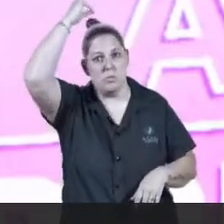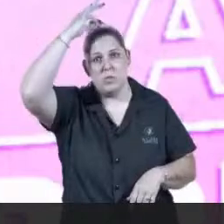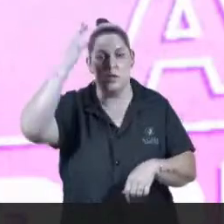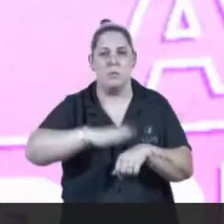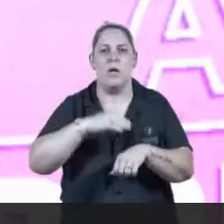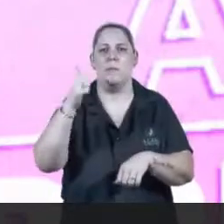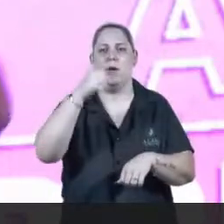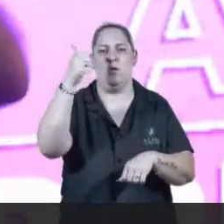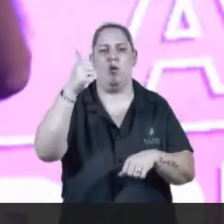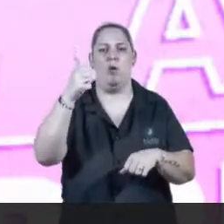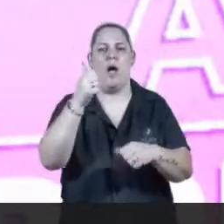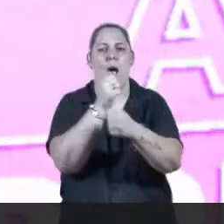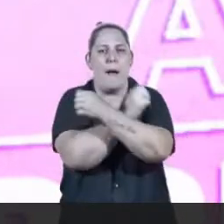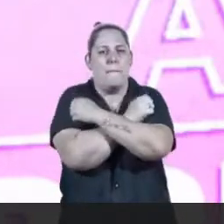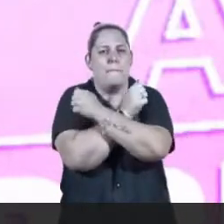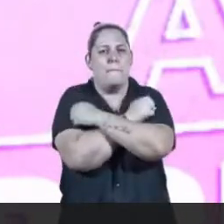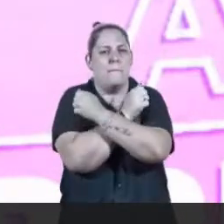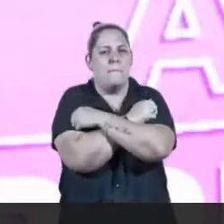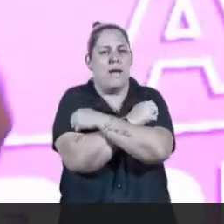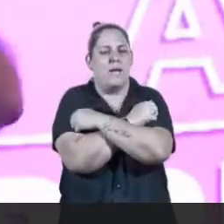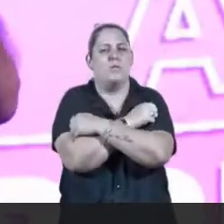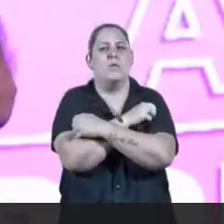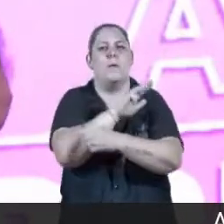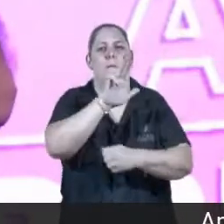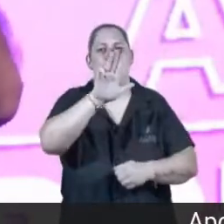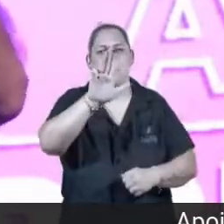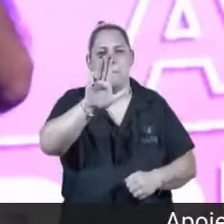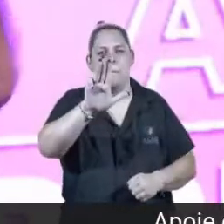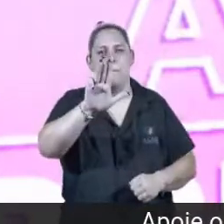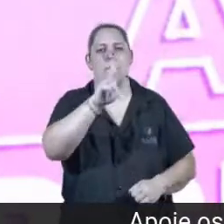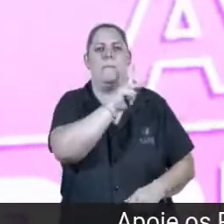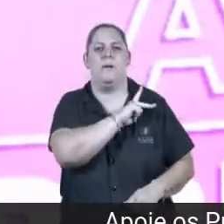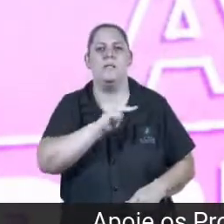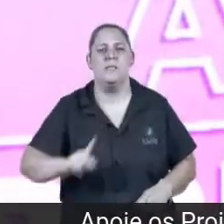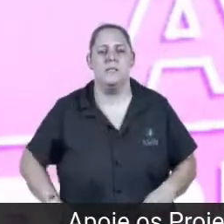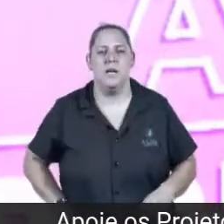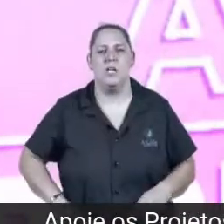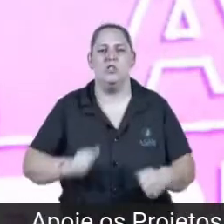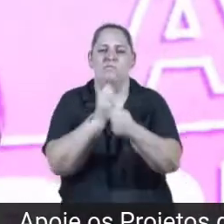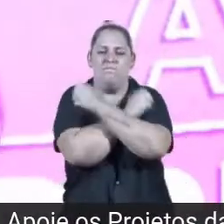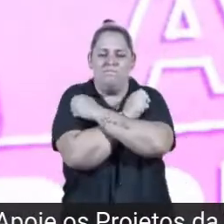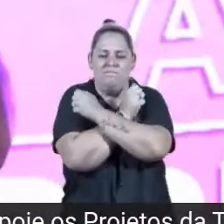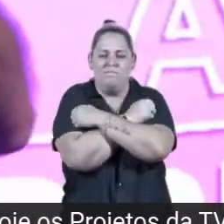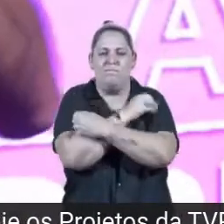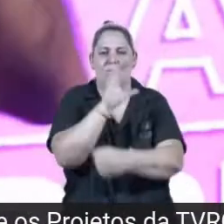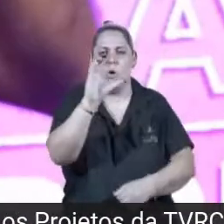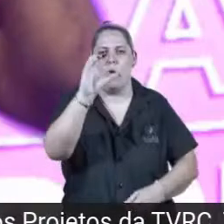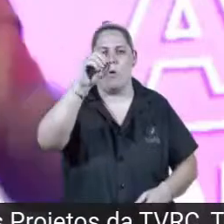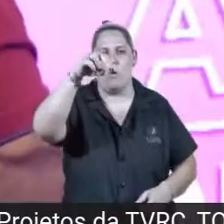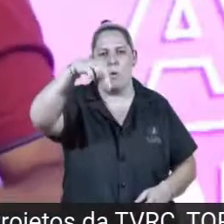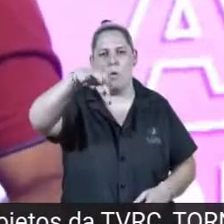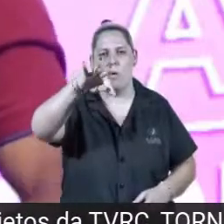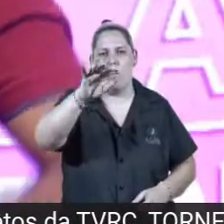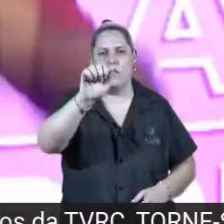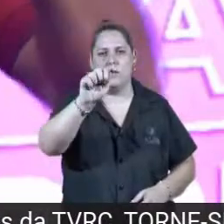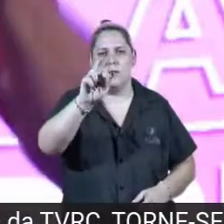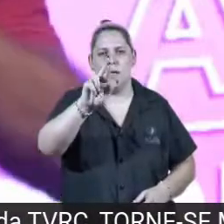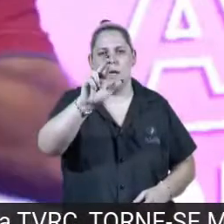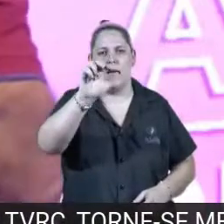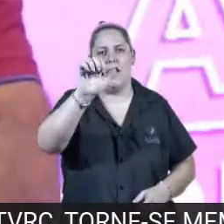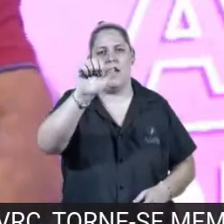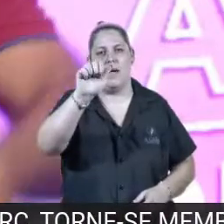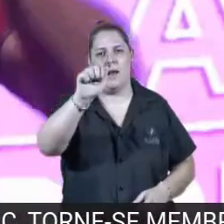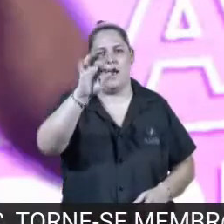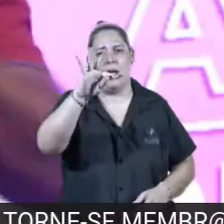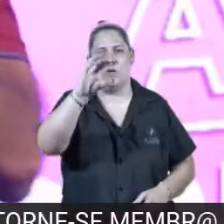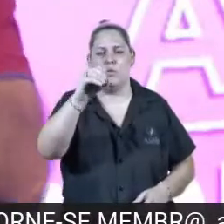melhor. Um grande abraço, presidente Lula, um grande abraço, Contarato, um grande abraço para a nossa militância.